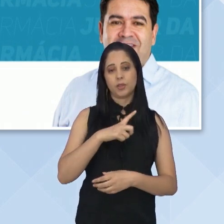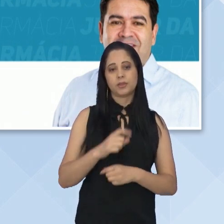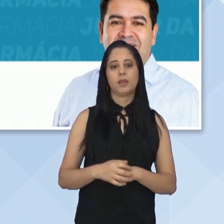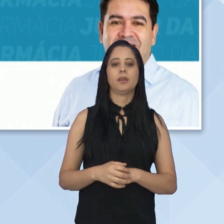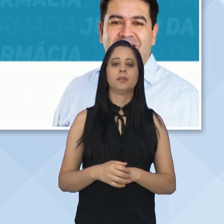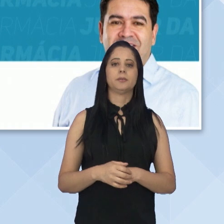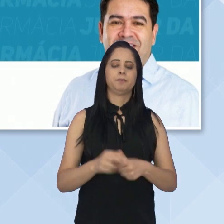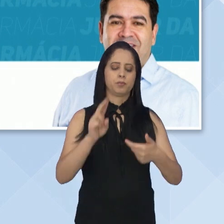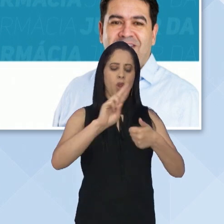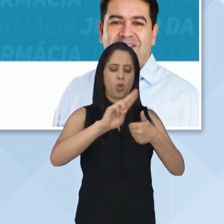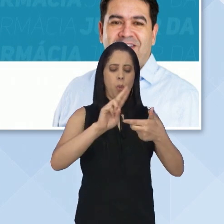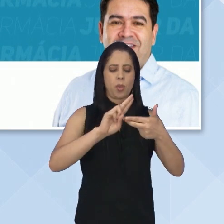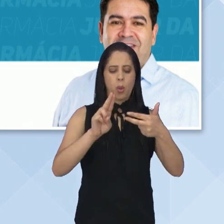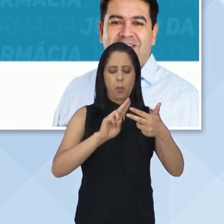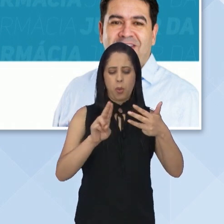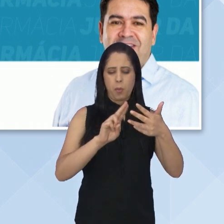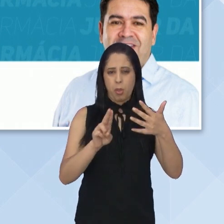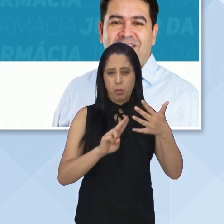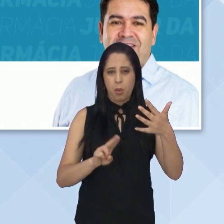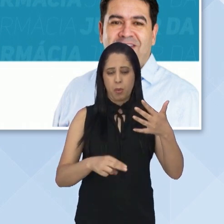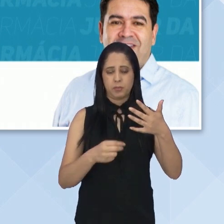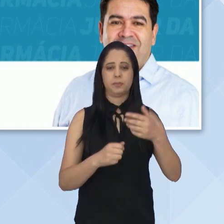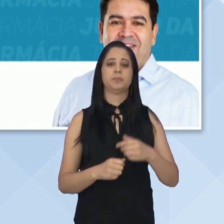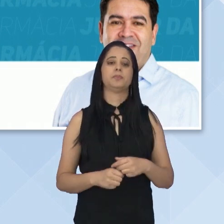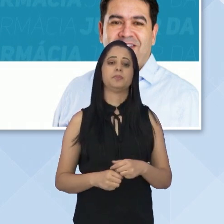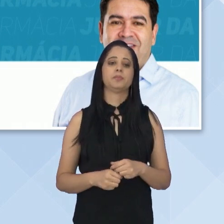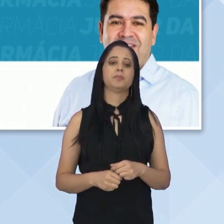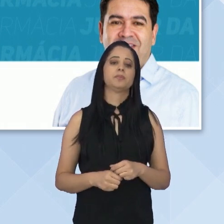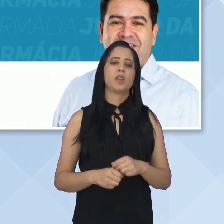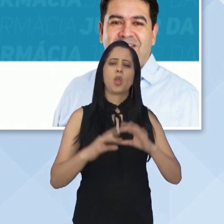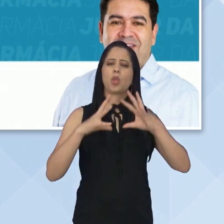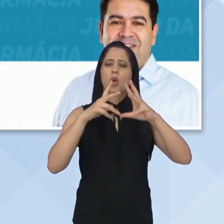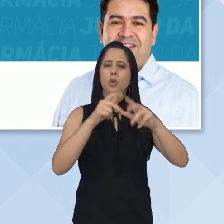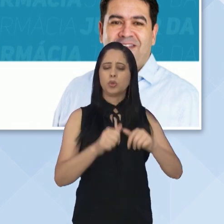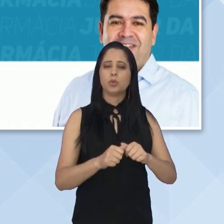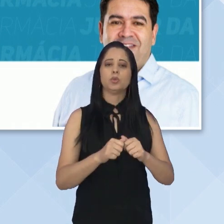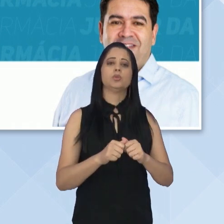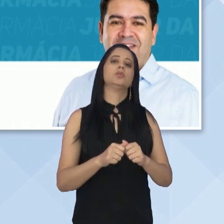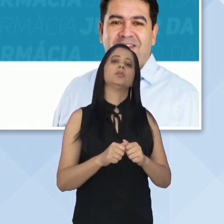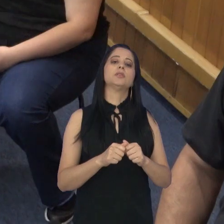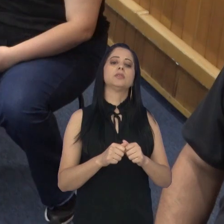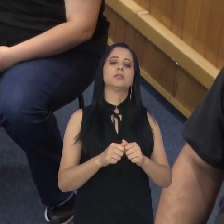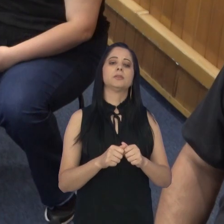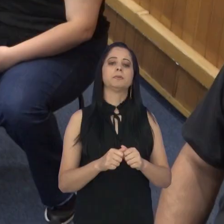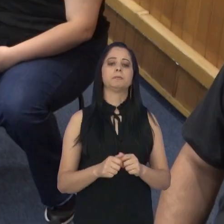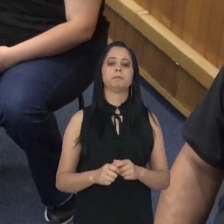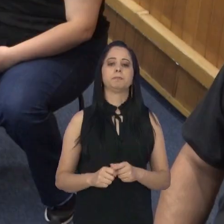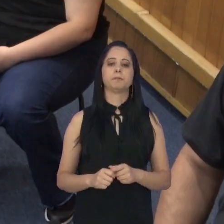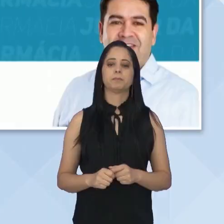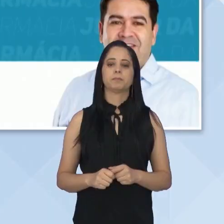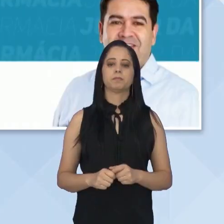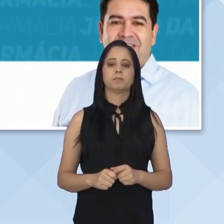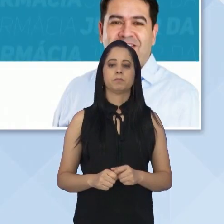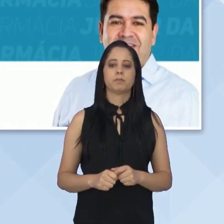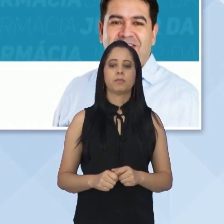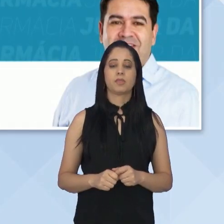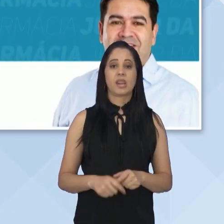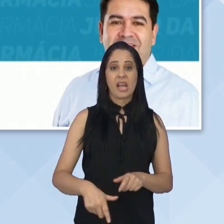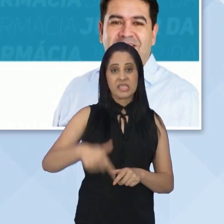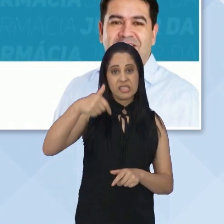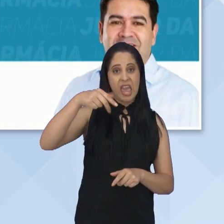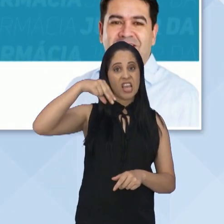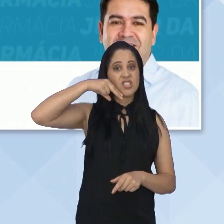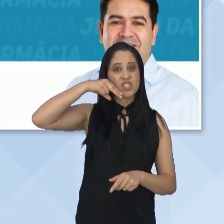Flávia, a Fátima, a Ana Paula, a Wanda, o Éder, Eduardo e a Aline. 7